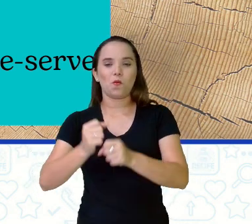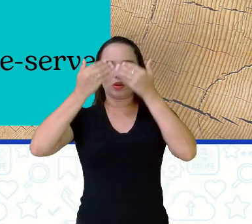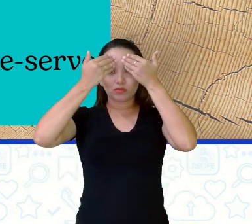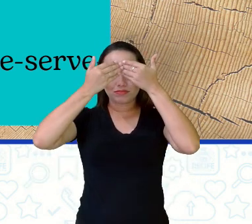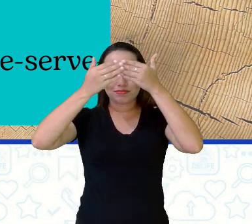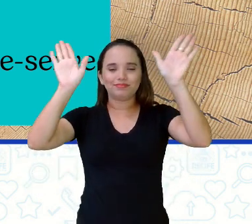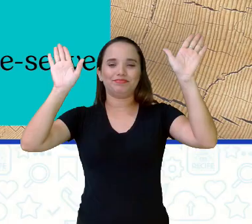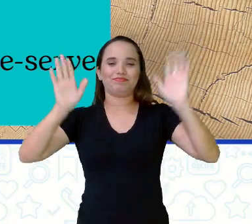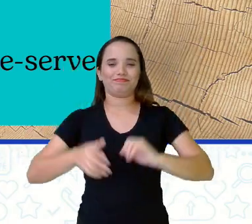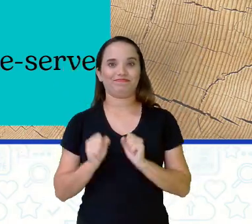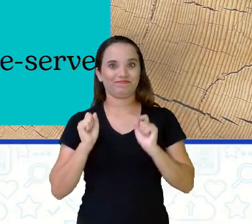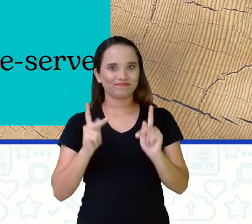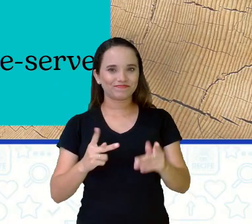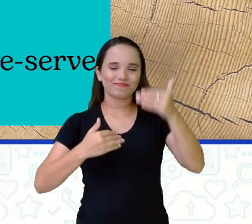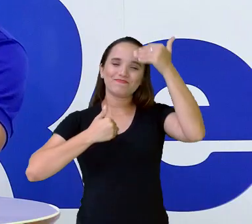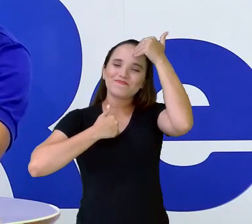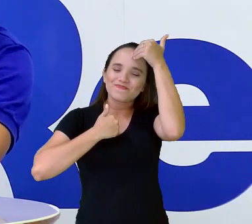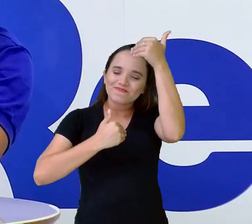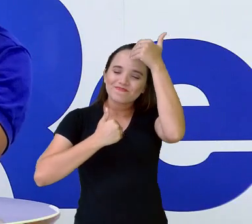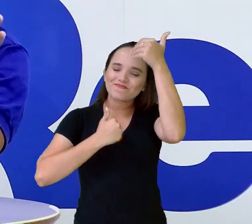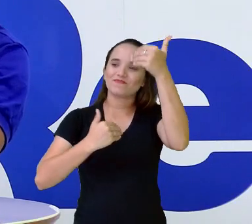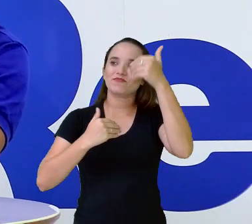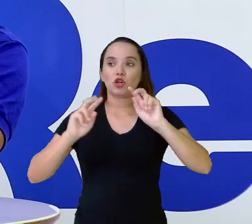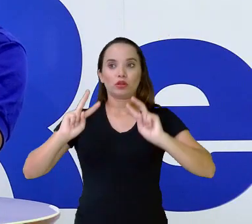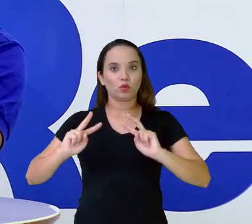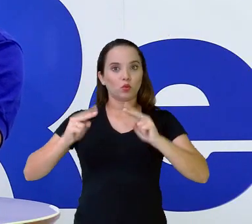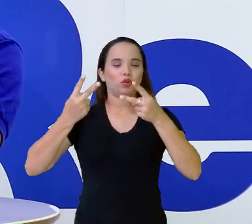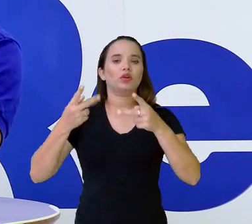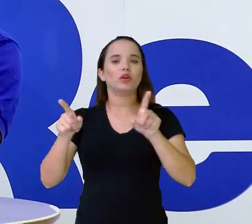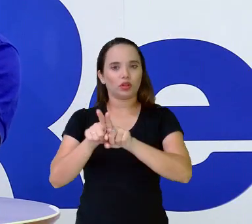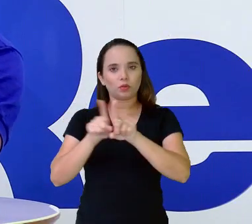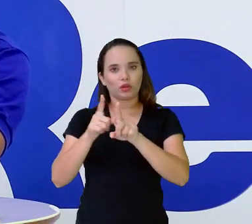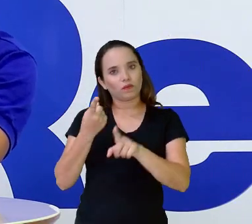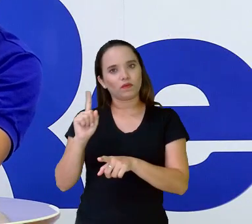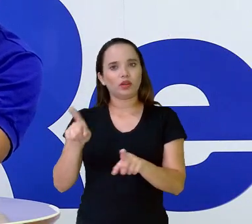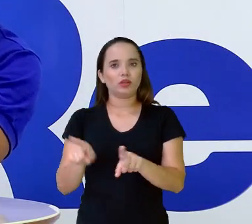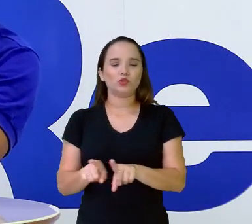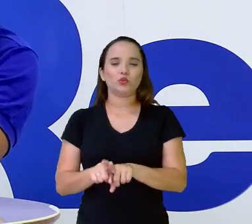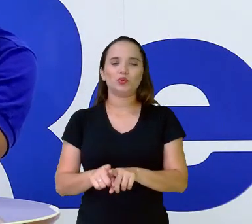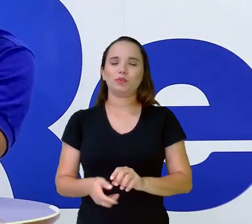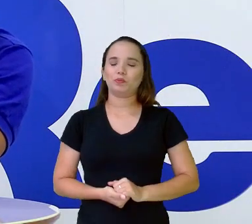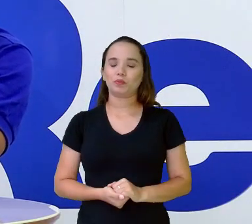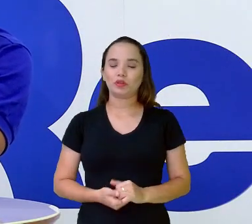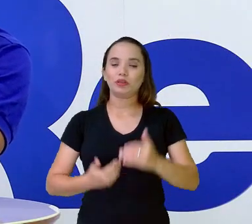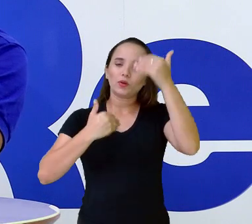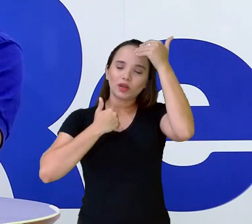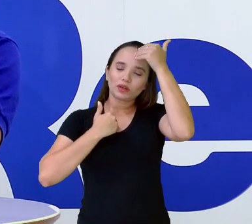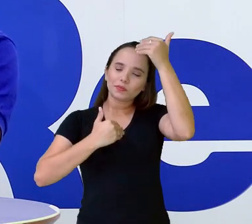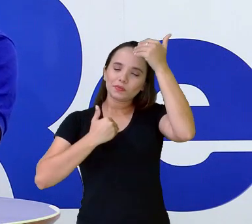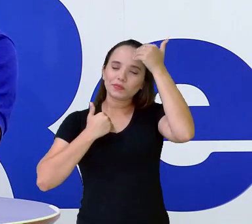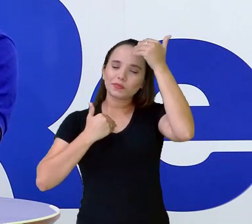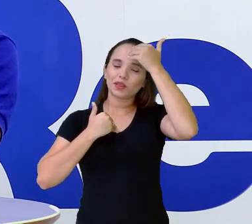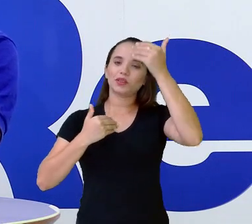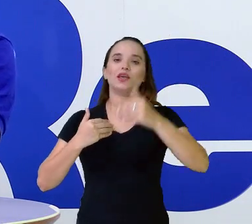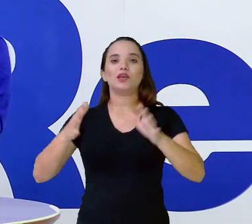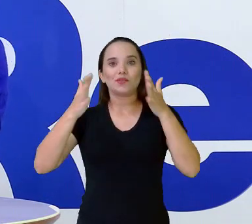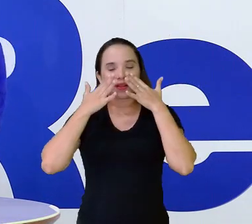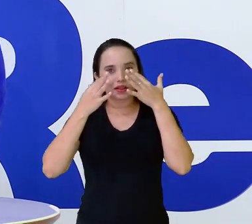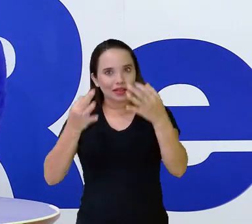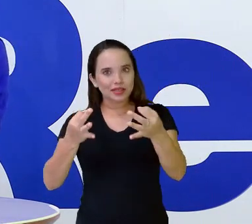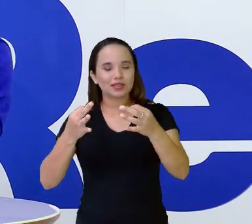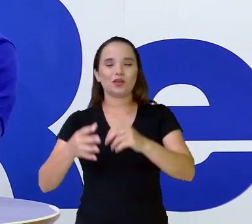beleza? Então, agradeço demais, esse link também serve para ir para o mesmo lugar. Então, agradeço demais, né, a atenção e o